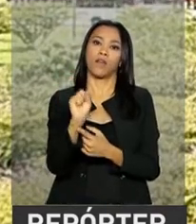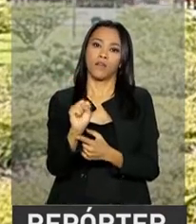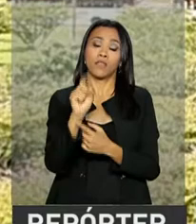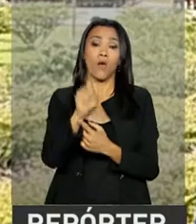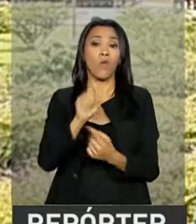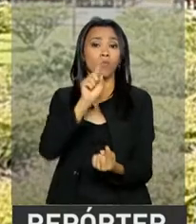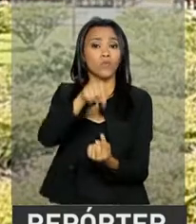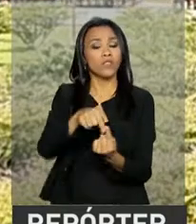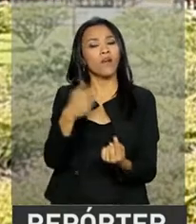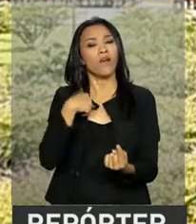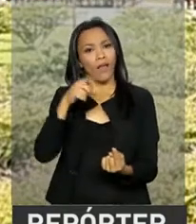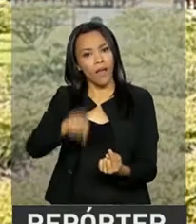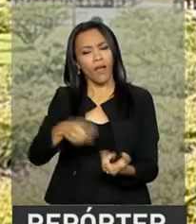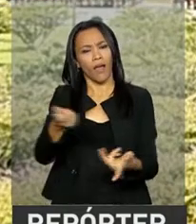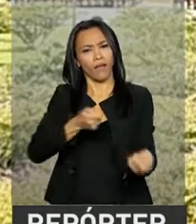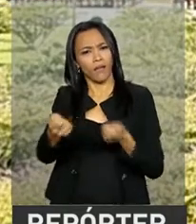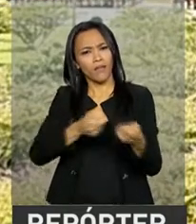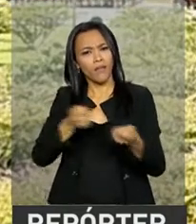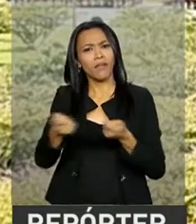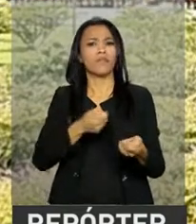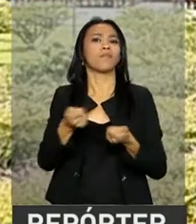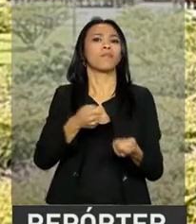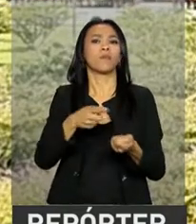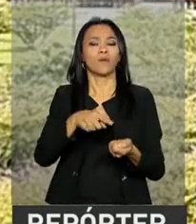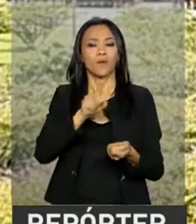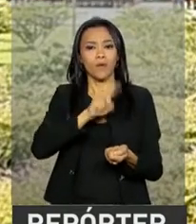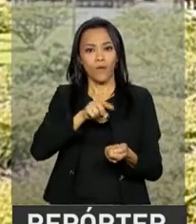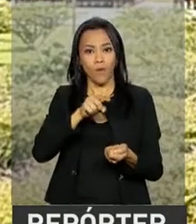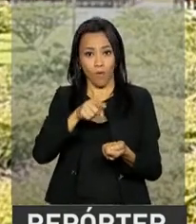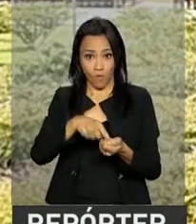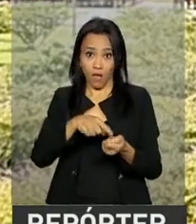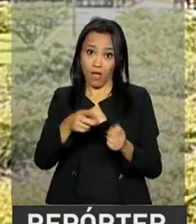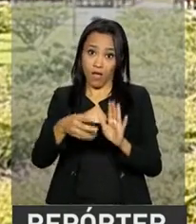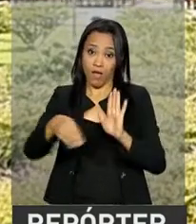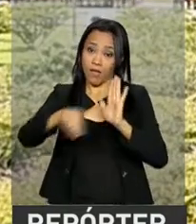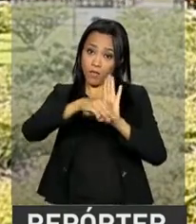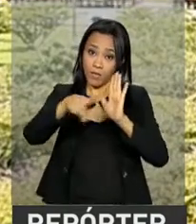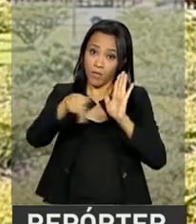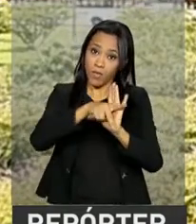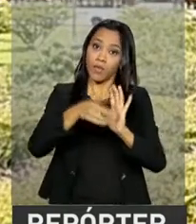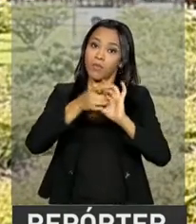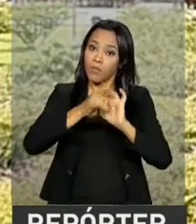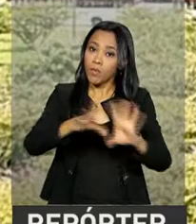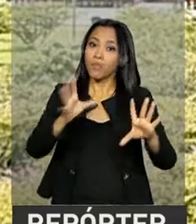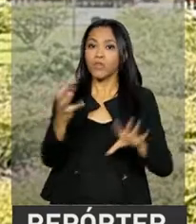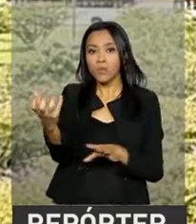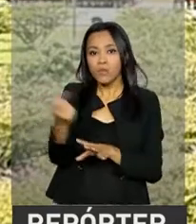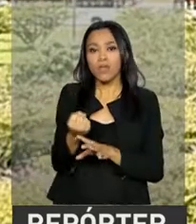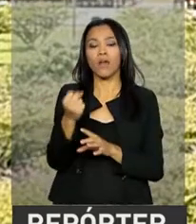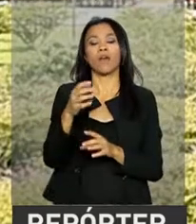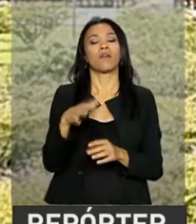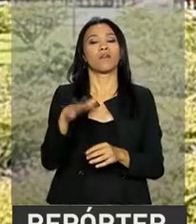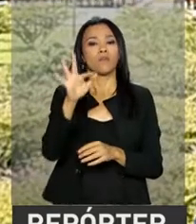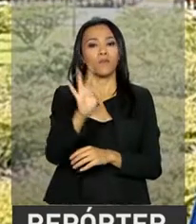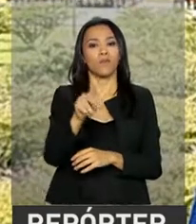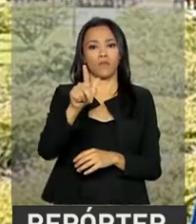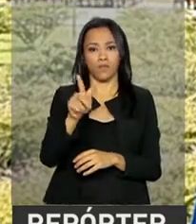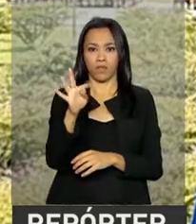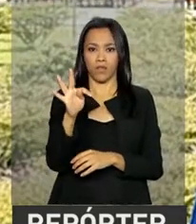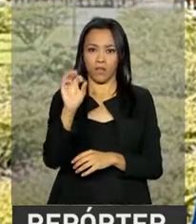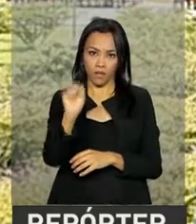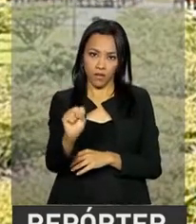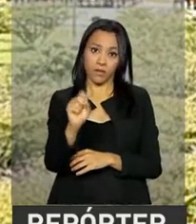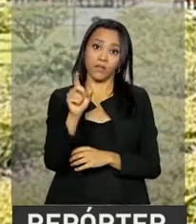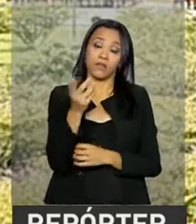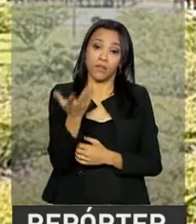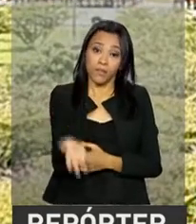equilíbrio com a medida dos saques das contas inativas do fgts ou seja uma medida a das